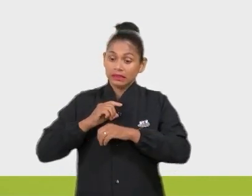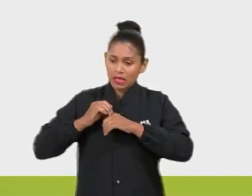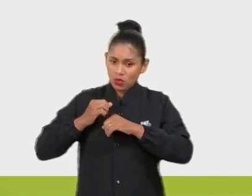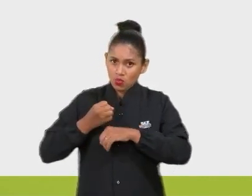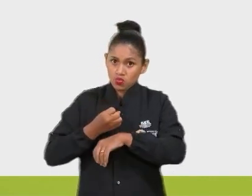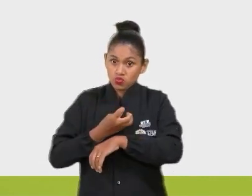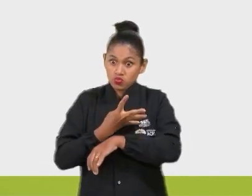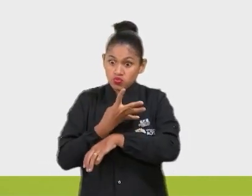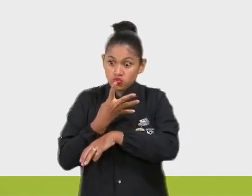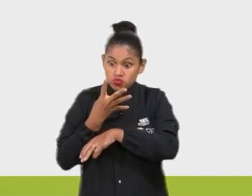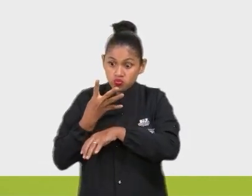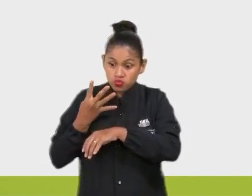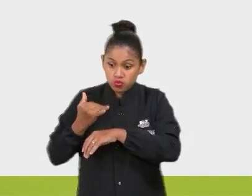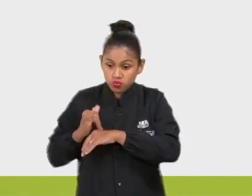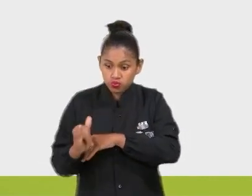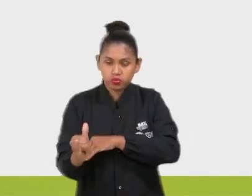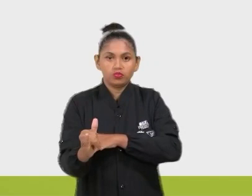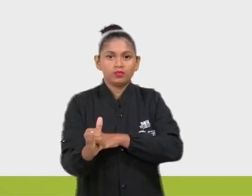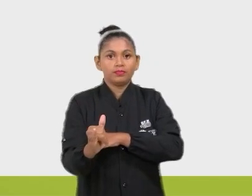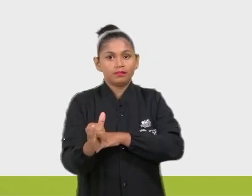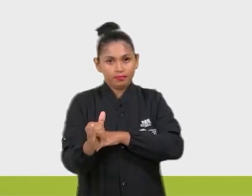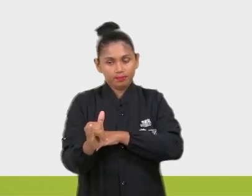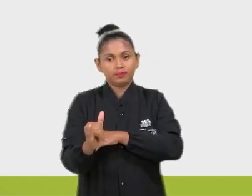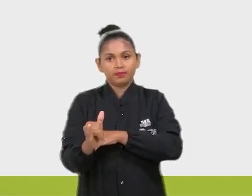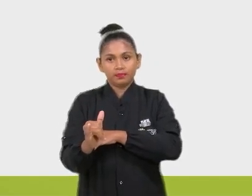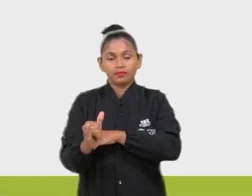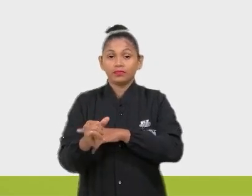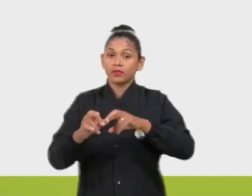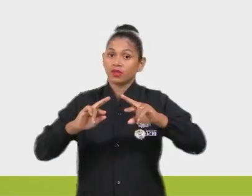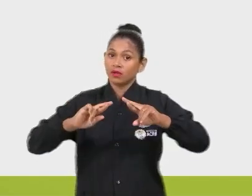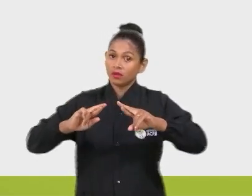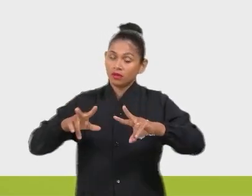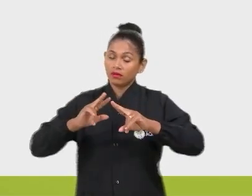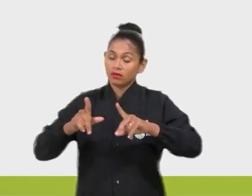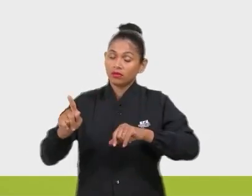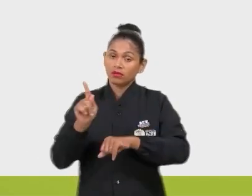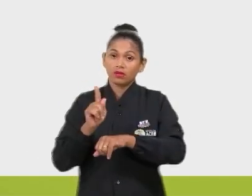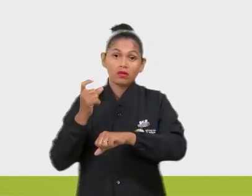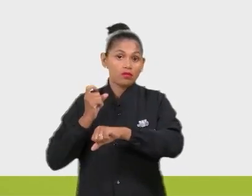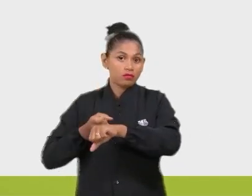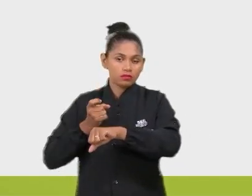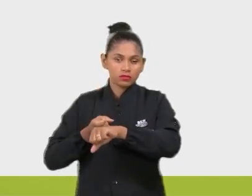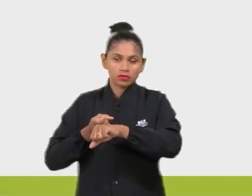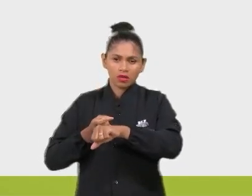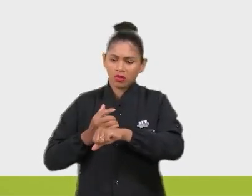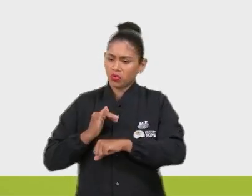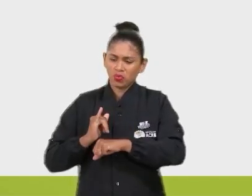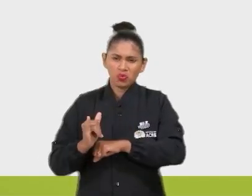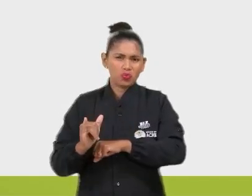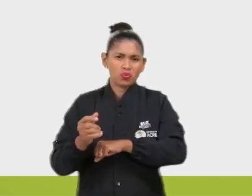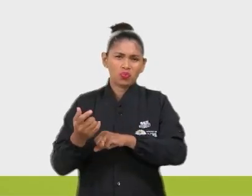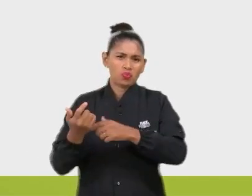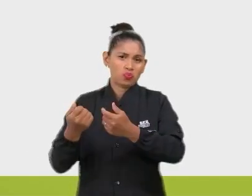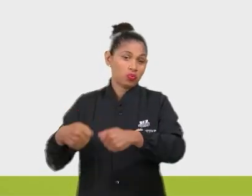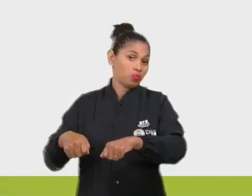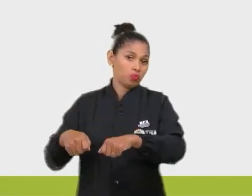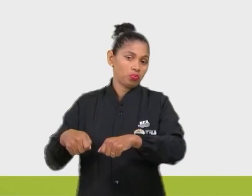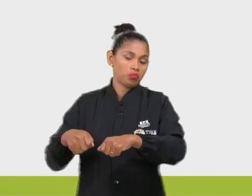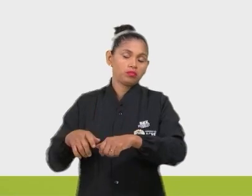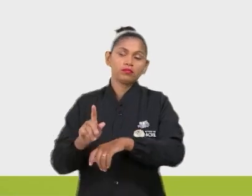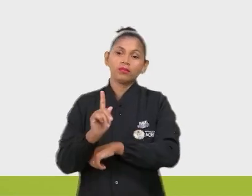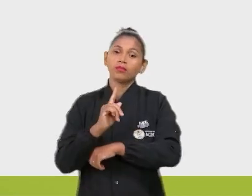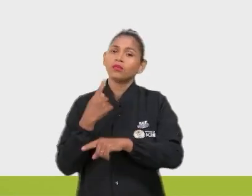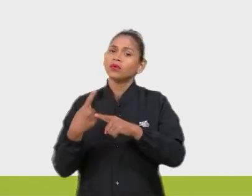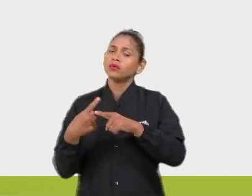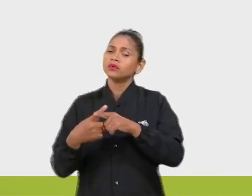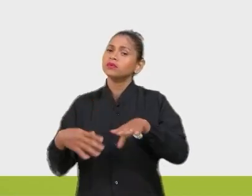quantidade de energia, diferente dos não metais que não conduzem nada. Só que por que eles também